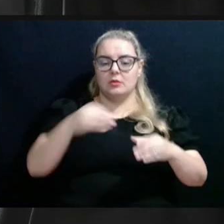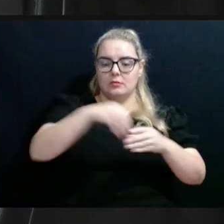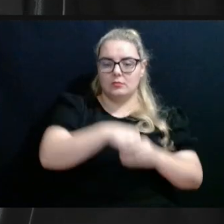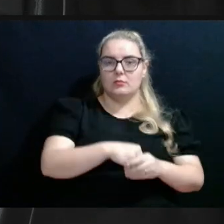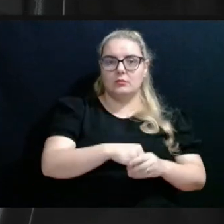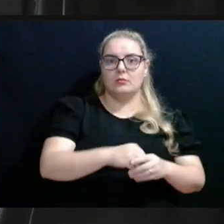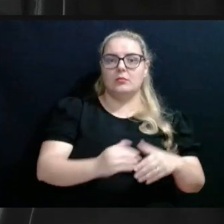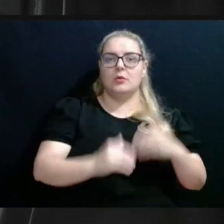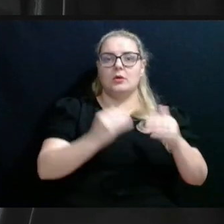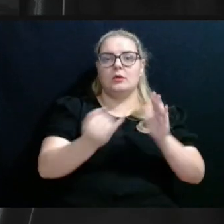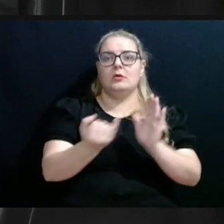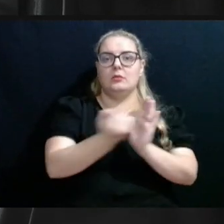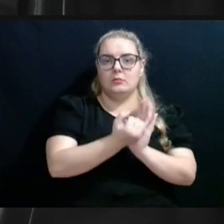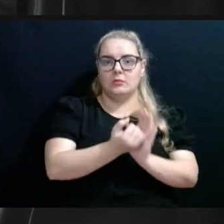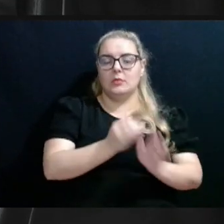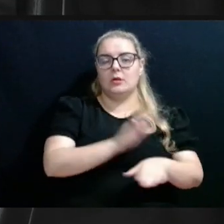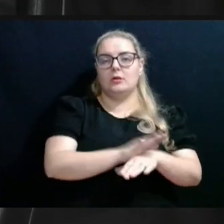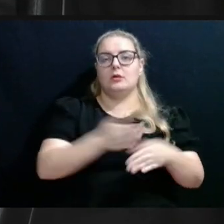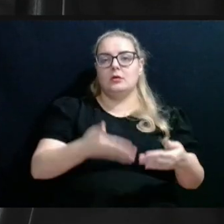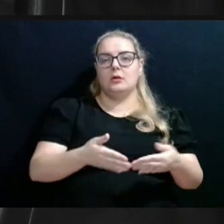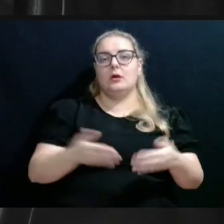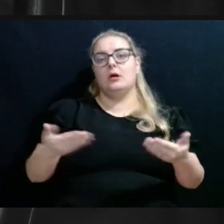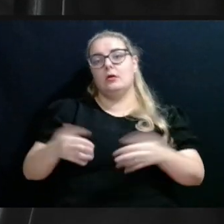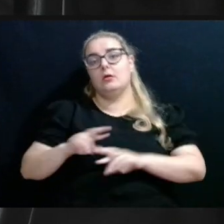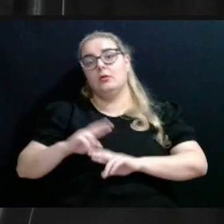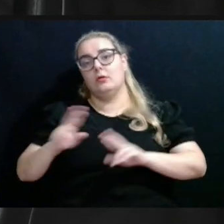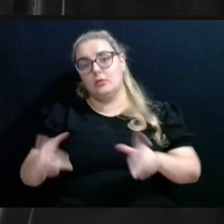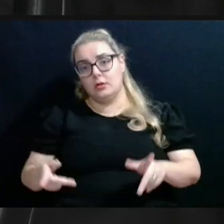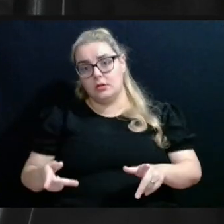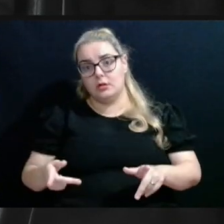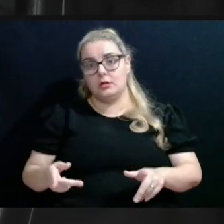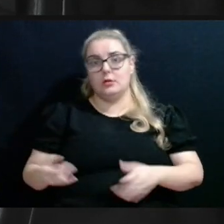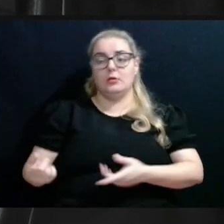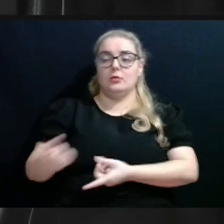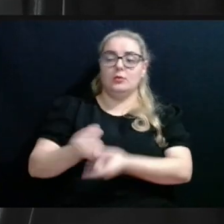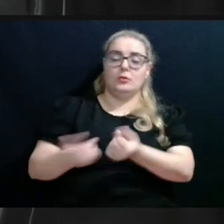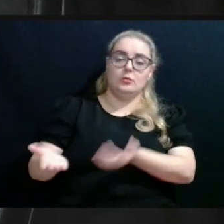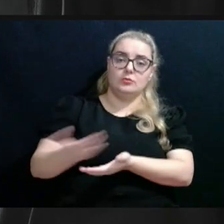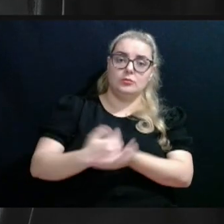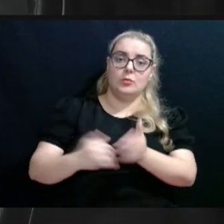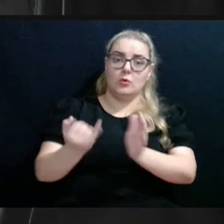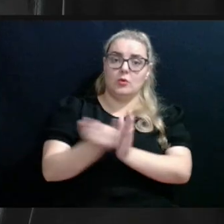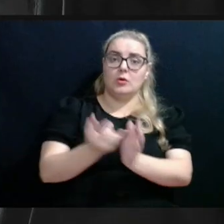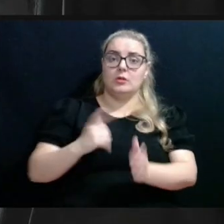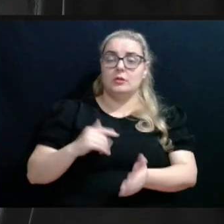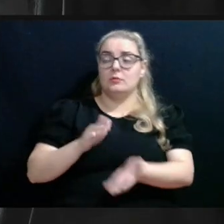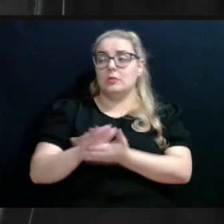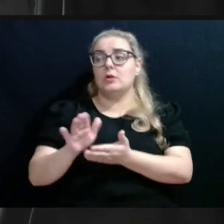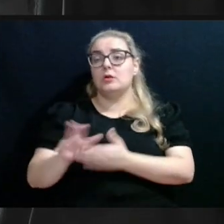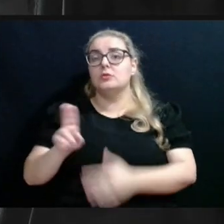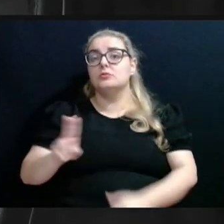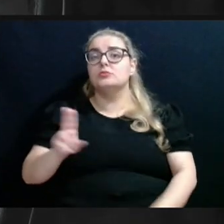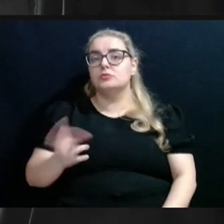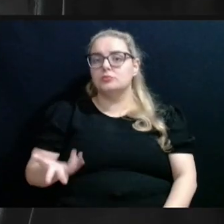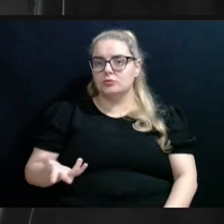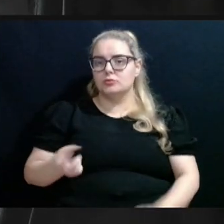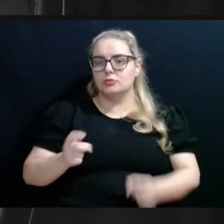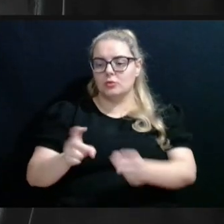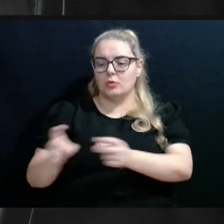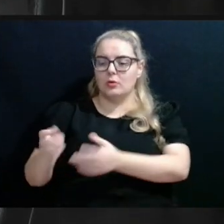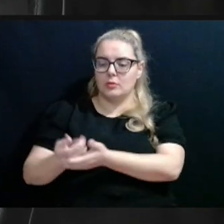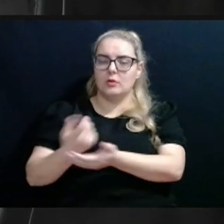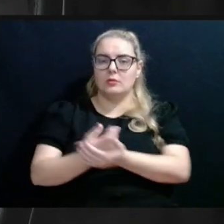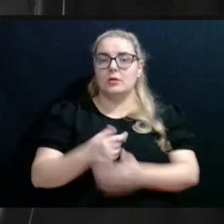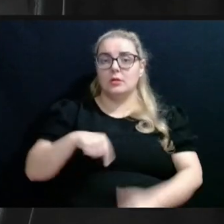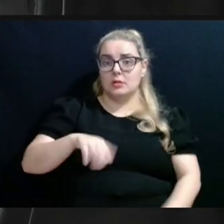arrecadar aqui. Agora é o contrário. O imposto será arrecadado onde houver mais consumo. E Campinas é uma cidade muito rica. O consumo aqui